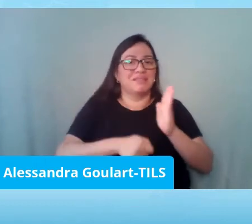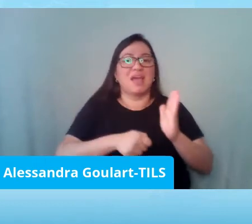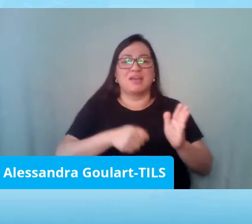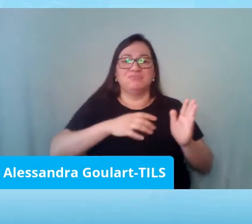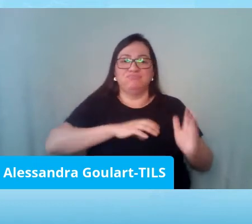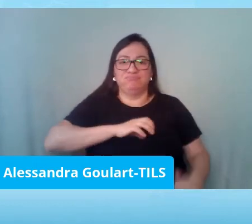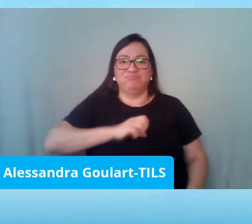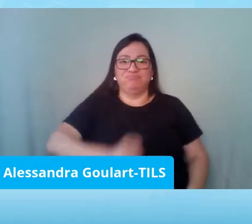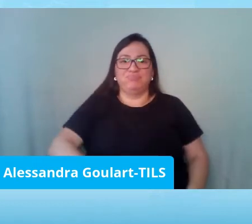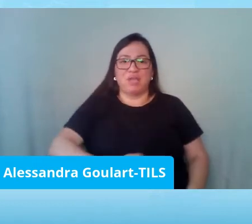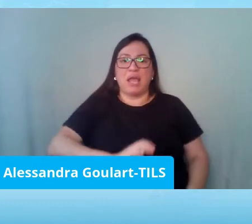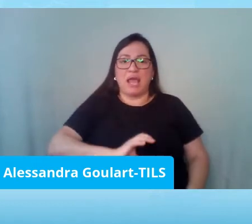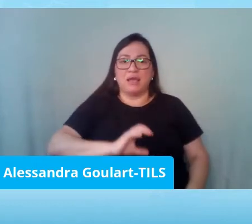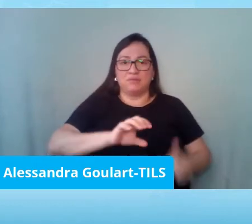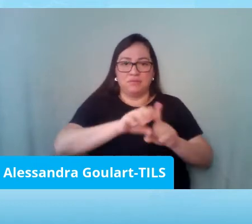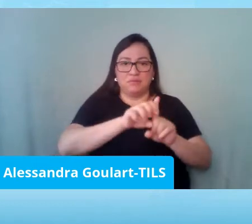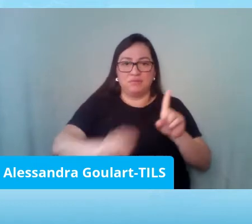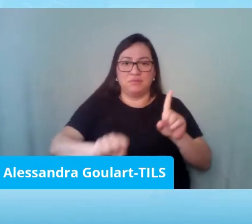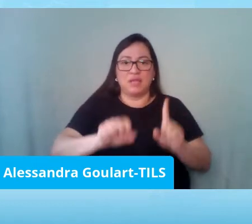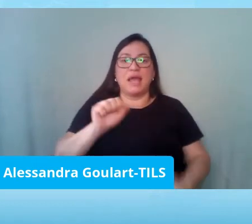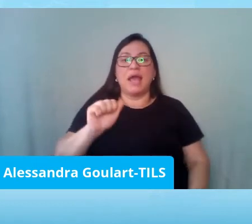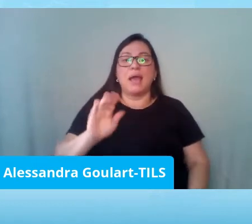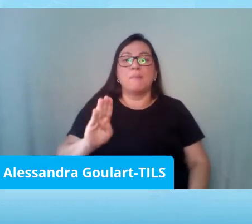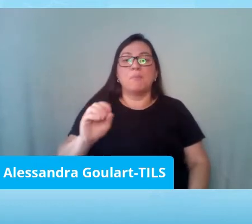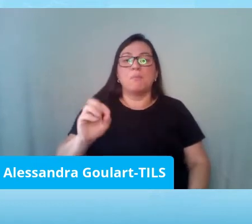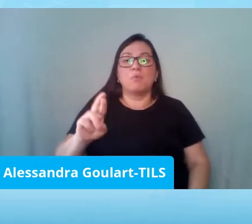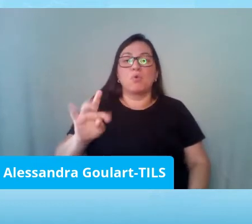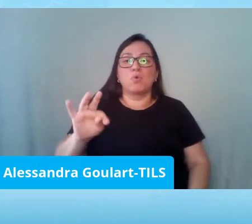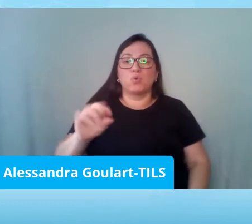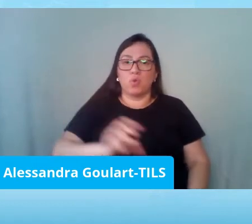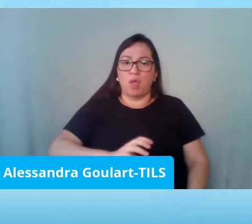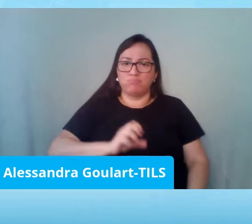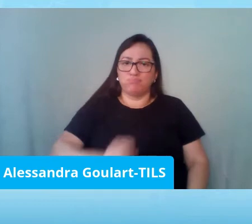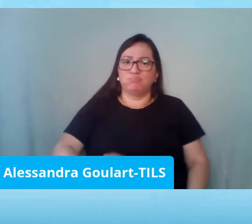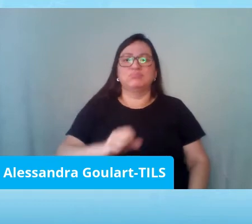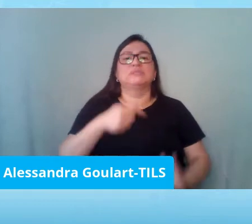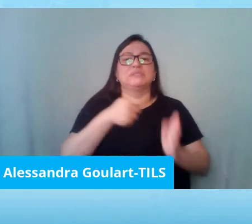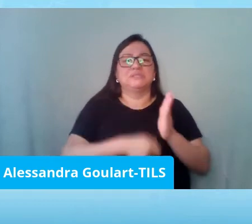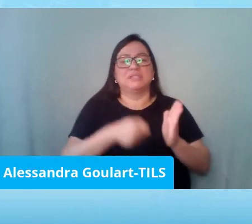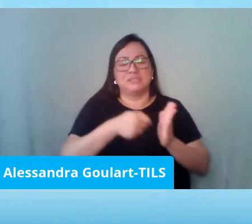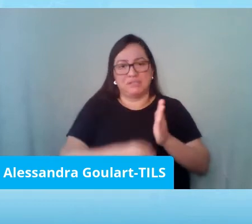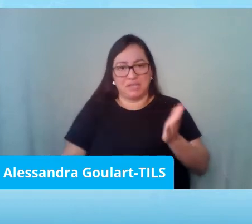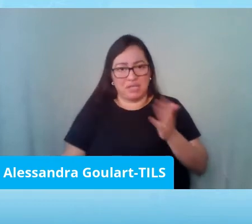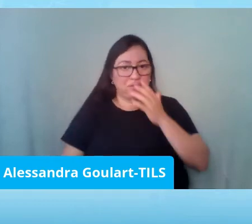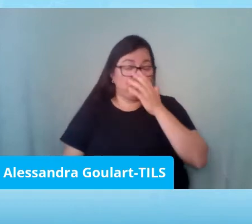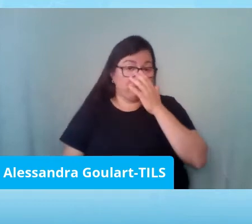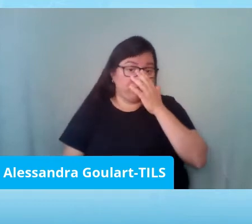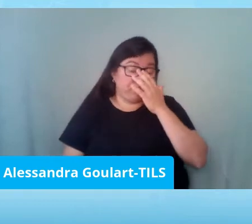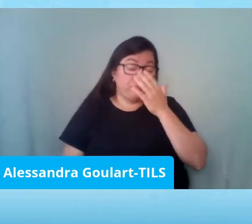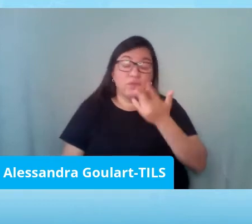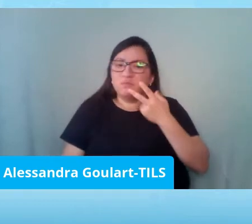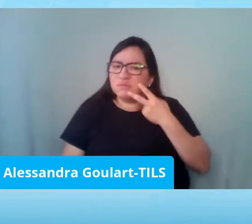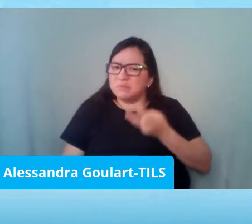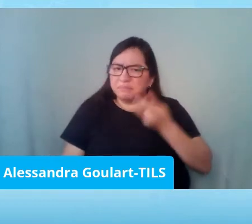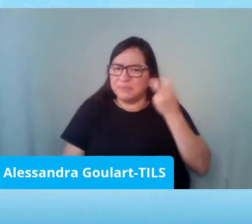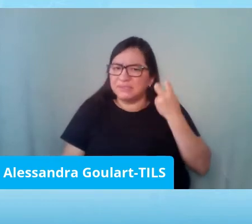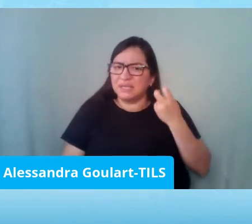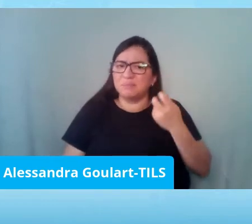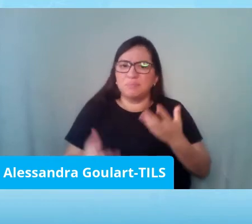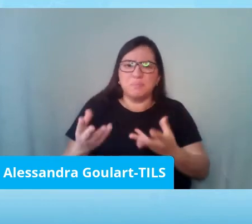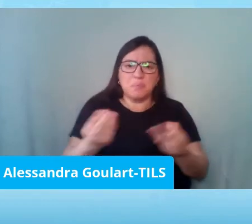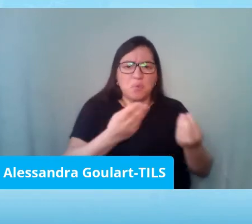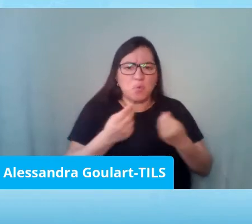enorme de mulheres que têm uma gestação e que não era desejado. E aí a gente